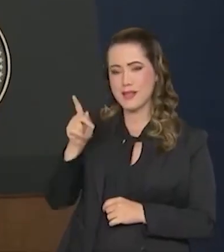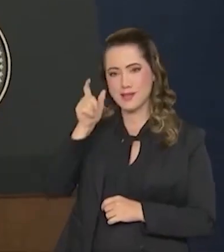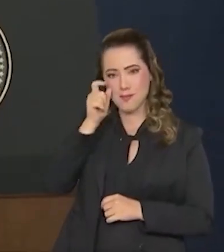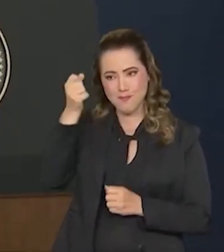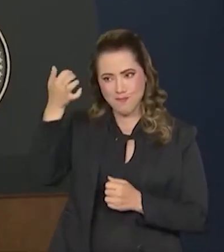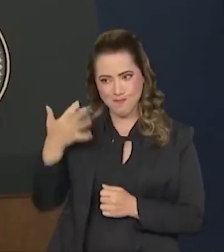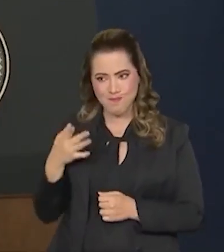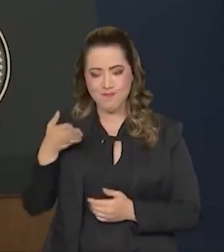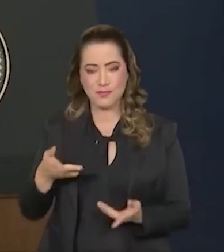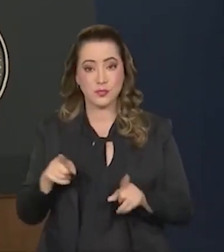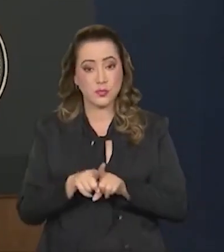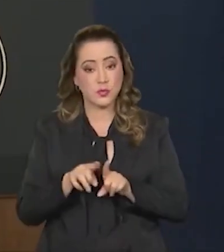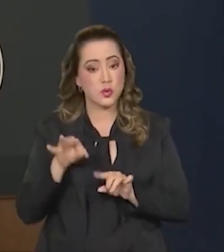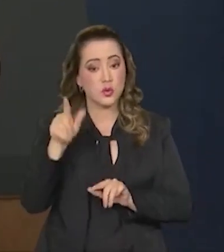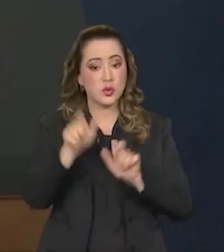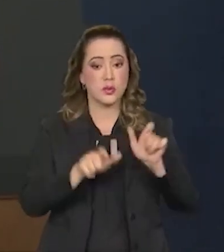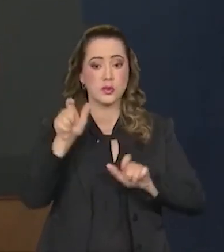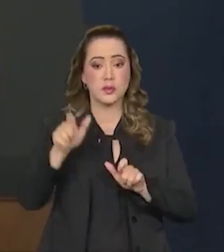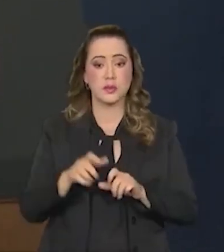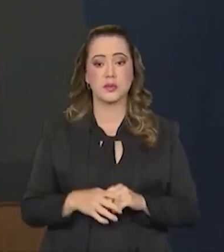as pessoas